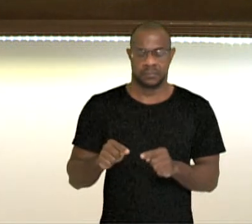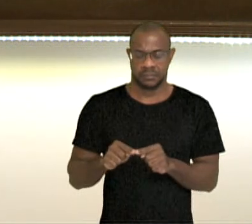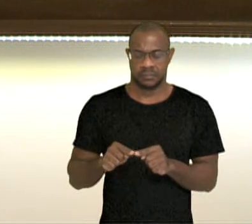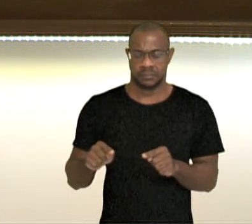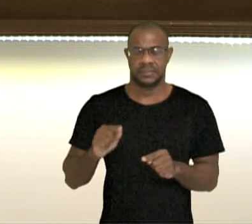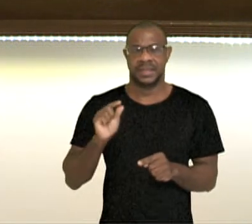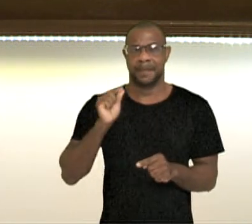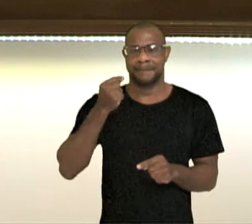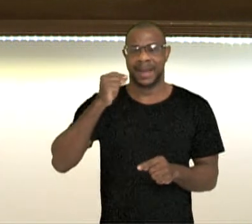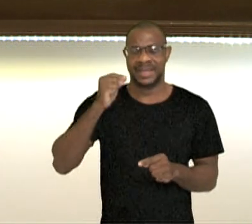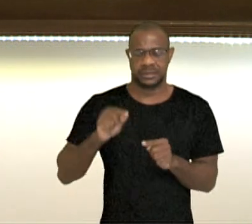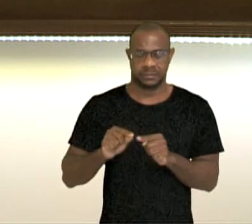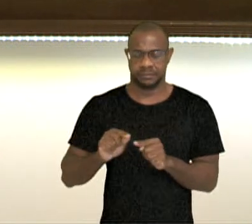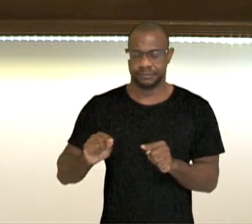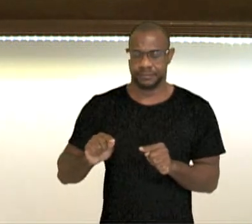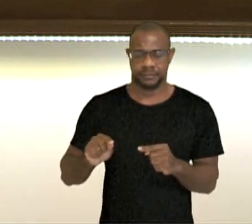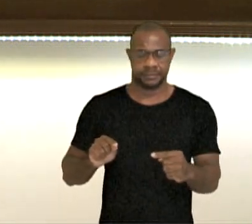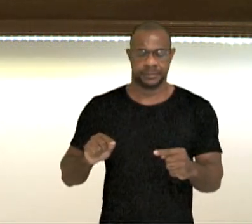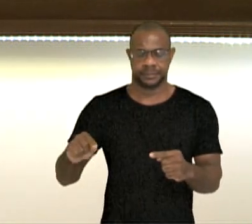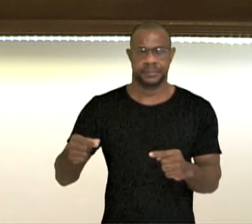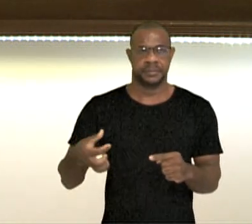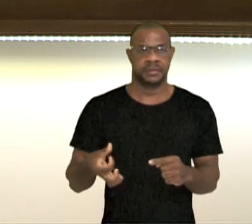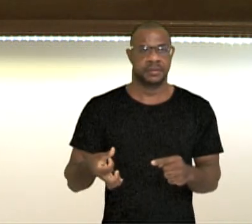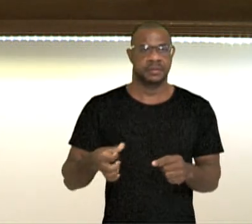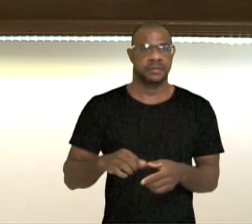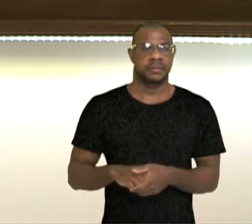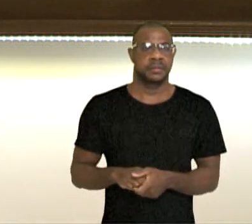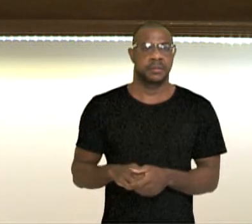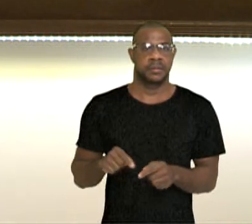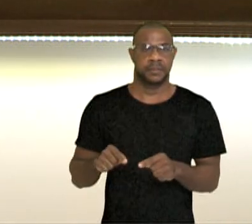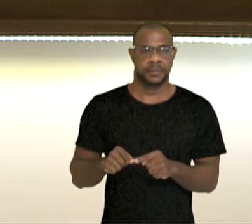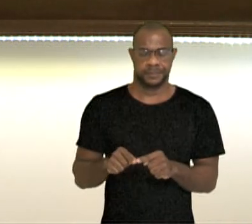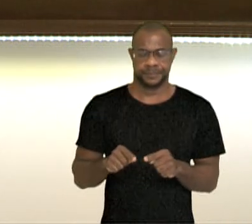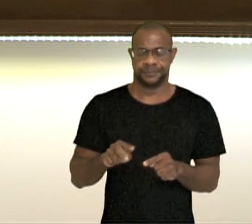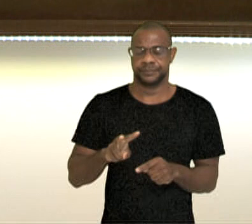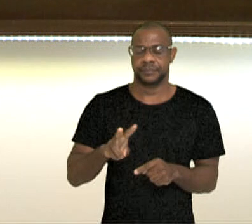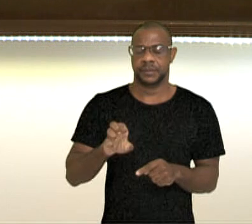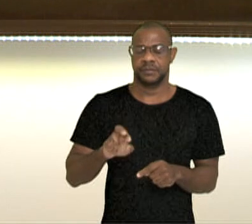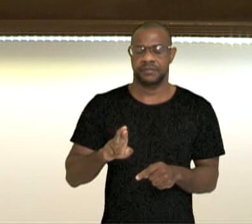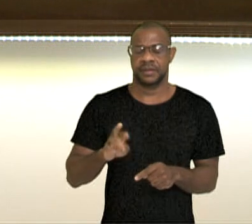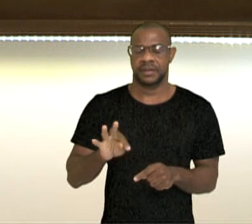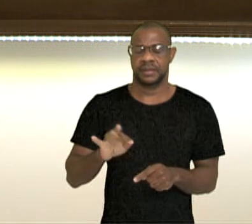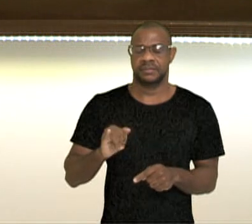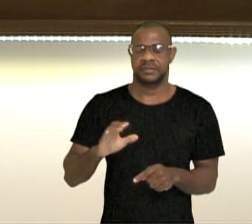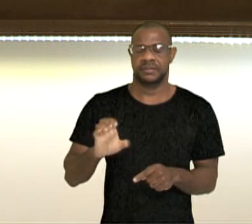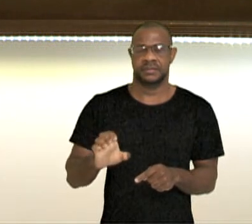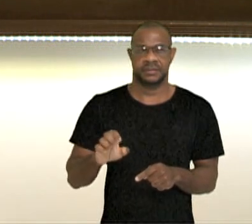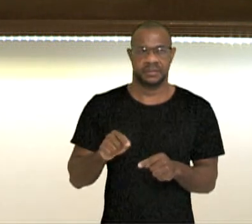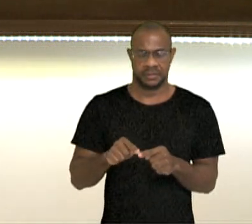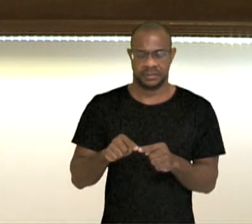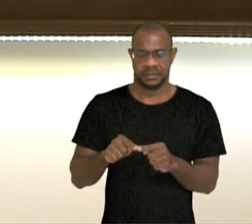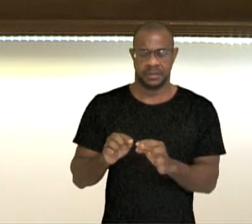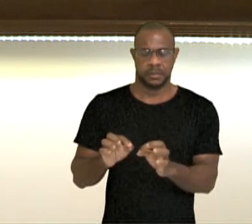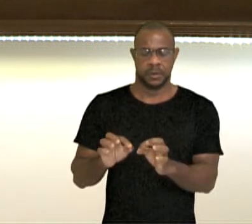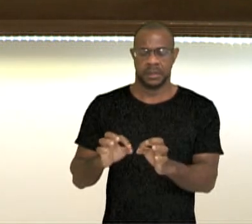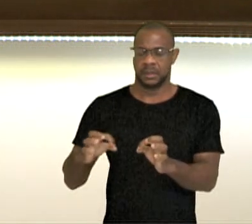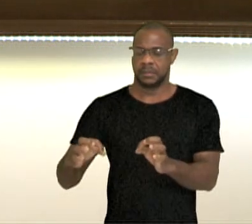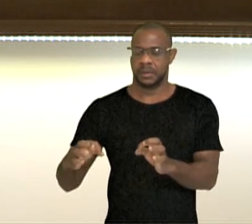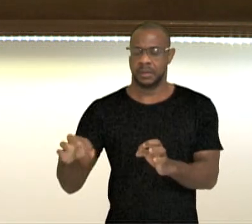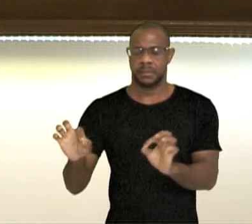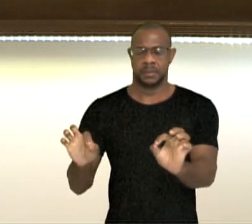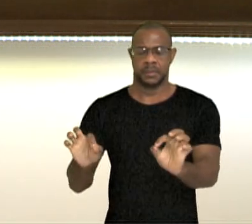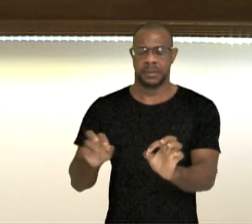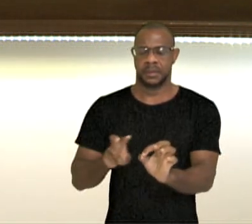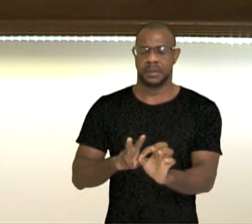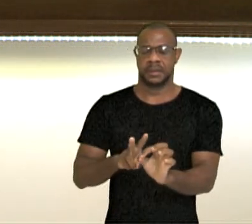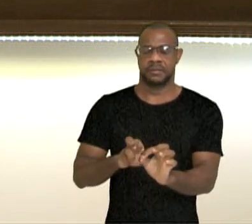bolinhas, tá? É que forma o hexágono. Essas bolinhas são os vértices, as pontas se chama vértice. E aqui eu tenho, né,